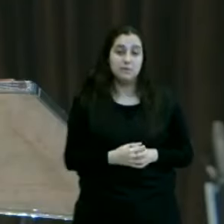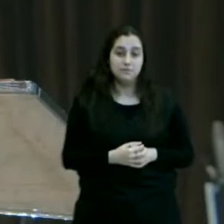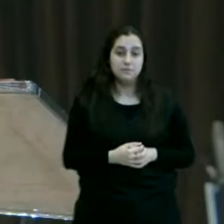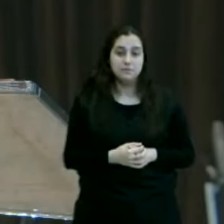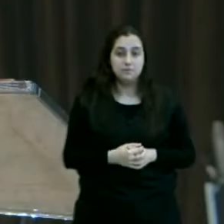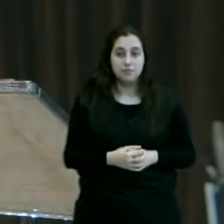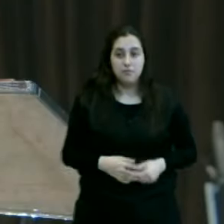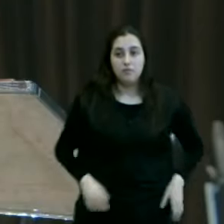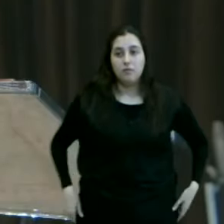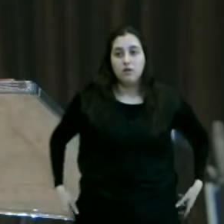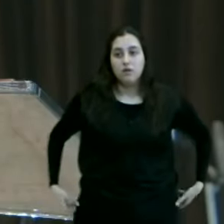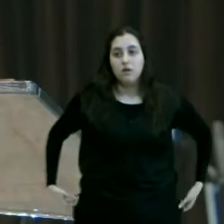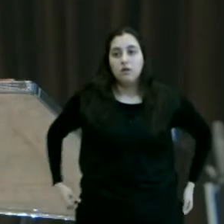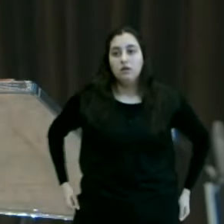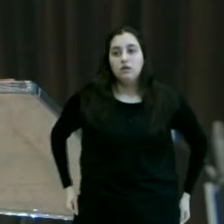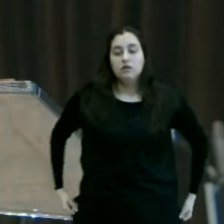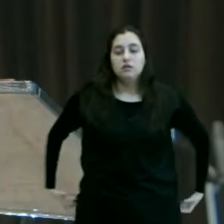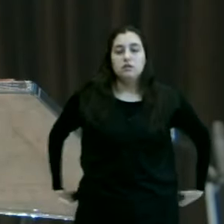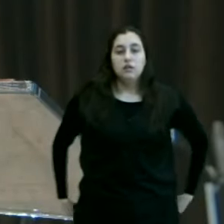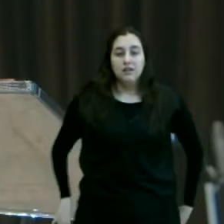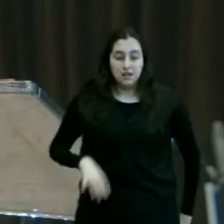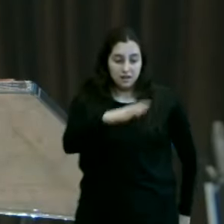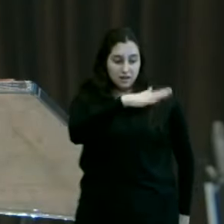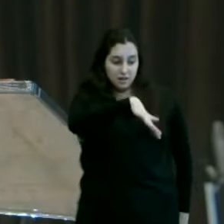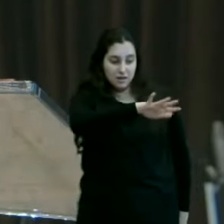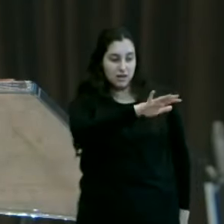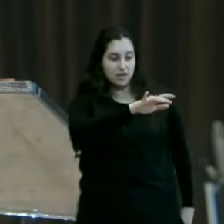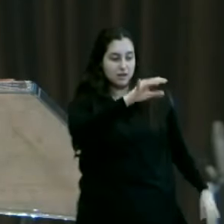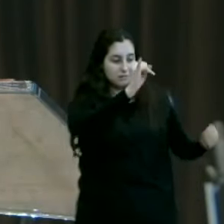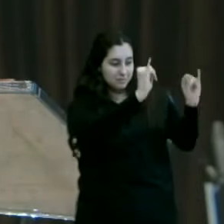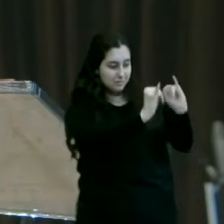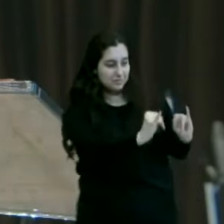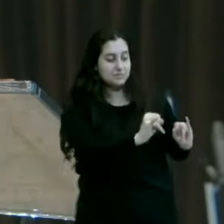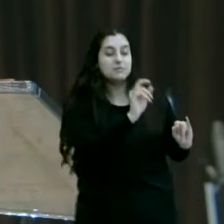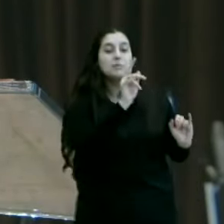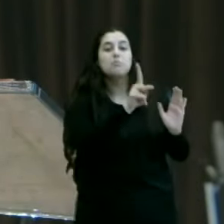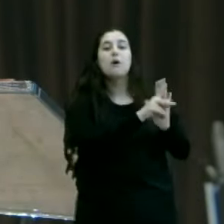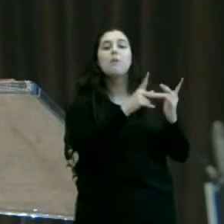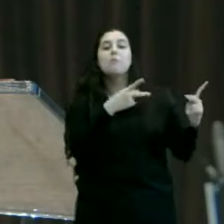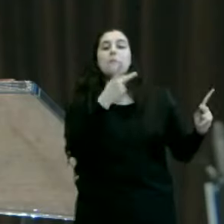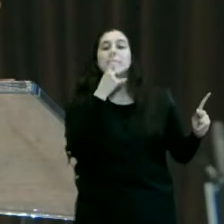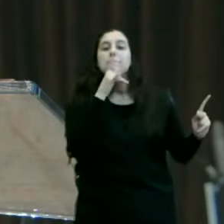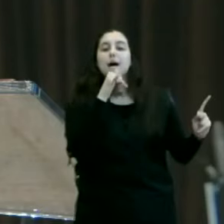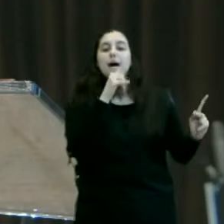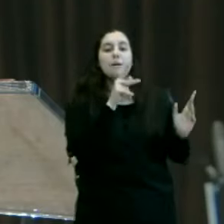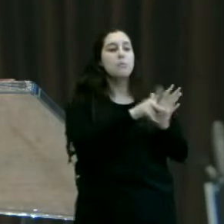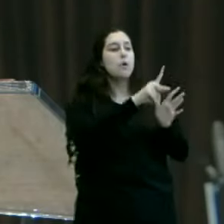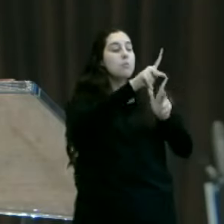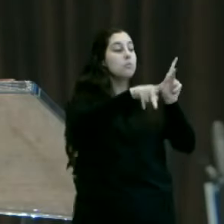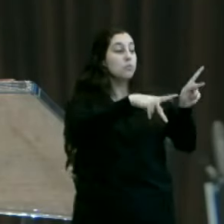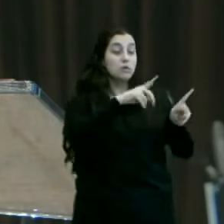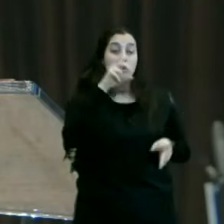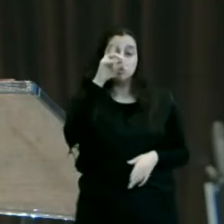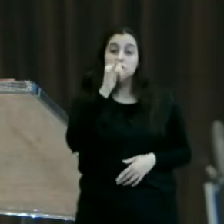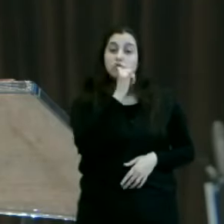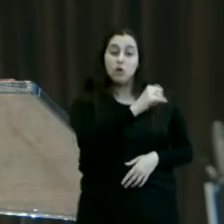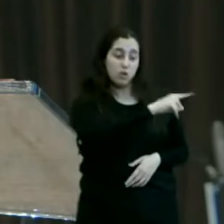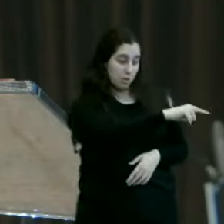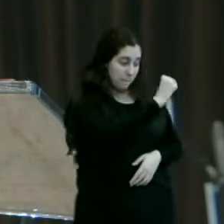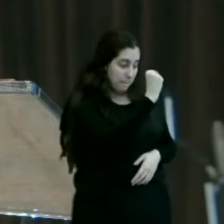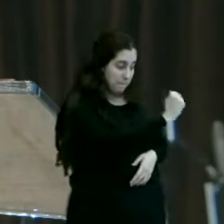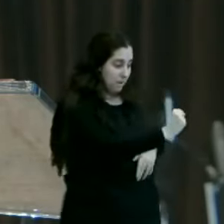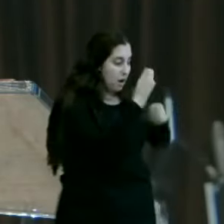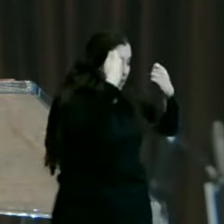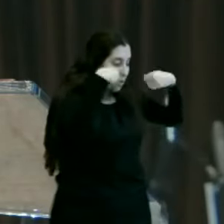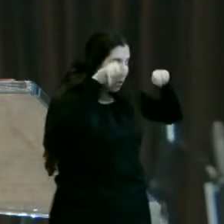era do pai, pertencia ao povo. E estava ali, e o Senhor diz para ele: ei, vai lá, mata o cordeiro que